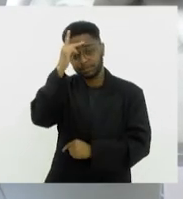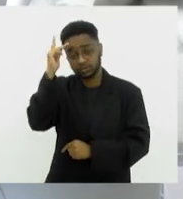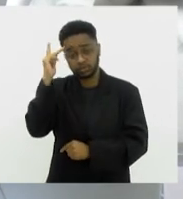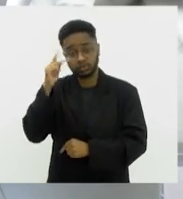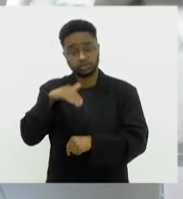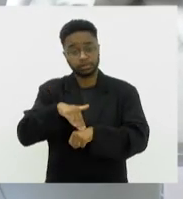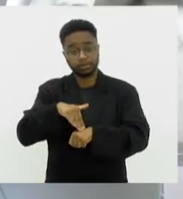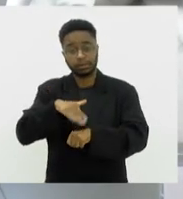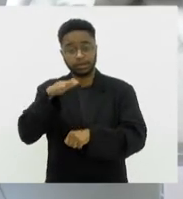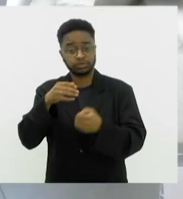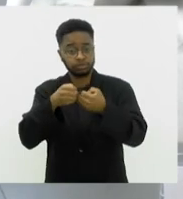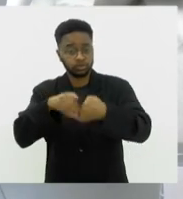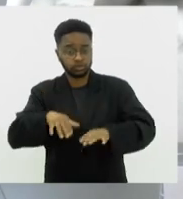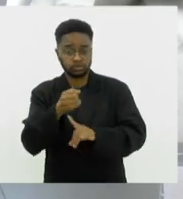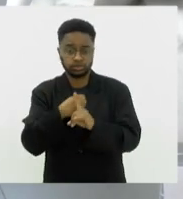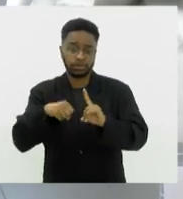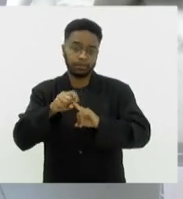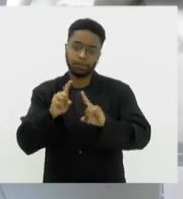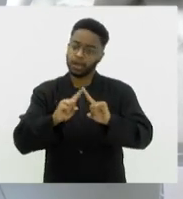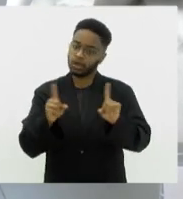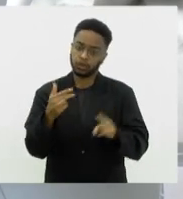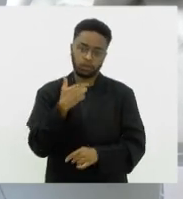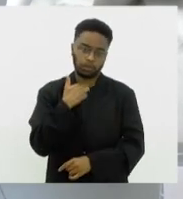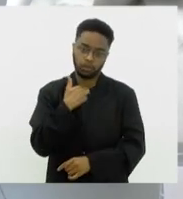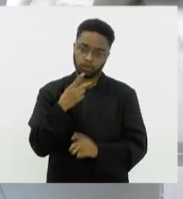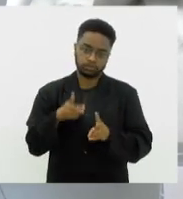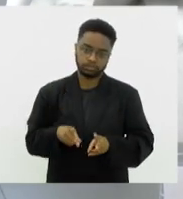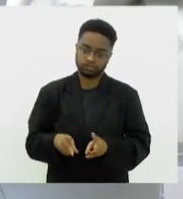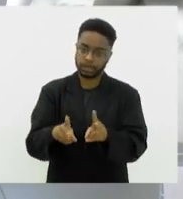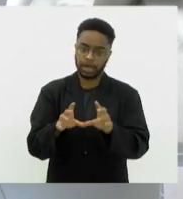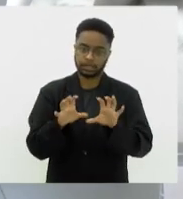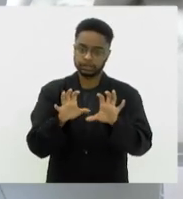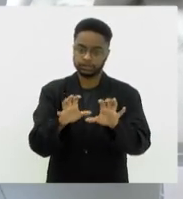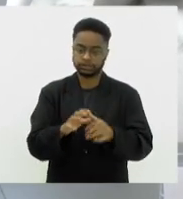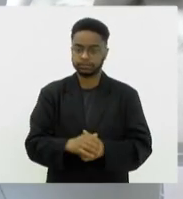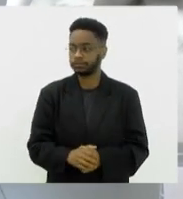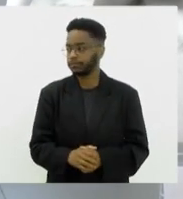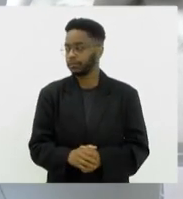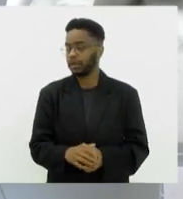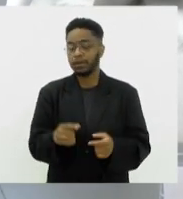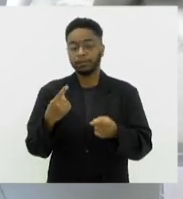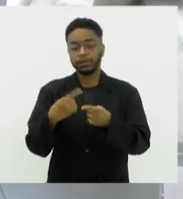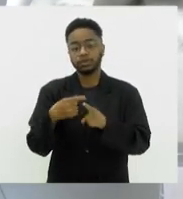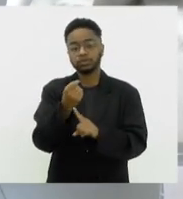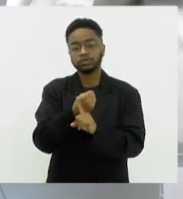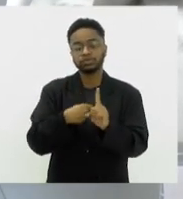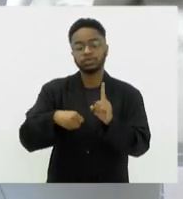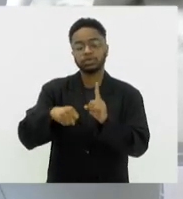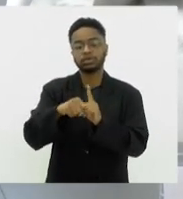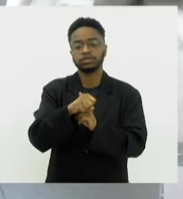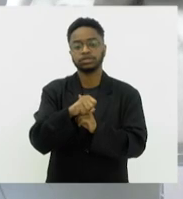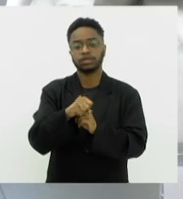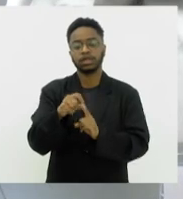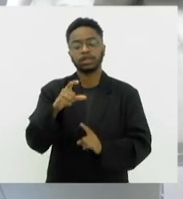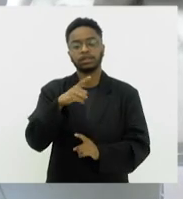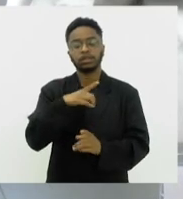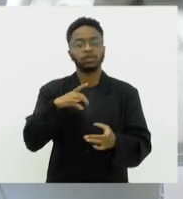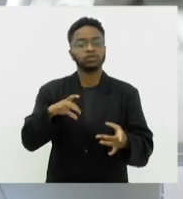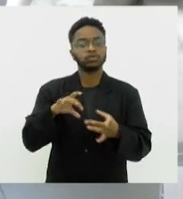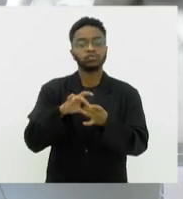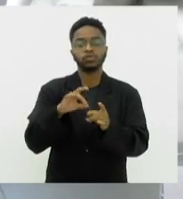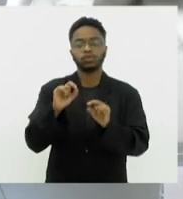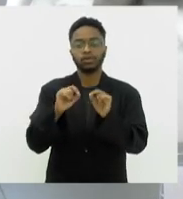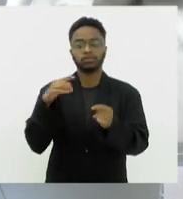sociedade mas não pode ser assim porque afinal de contas Essa sociedade guarda consigo todo um